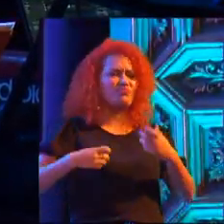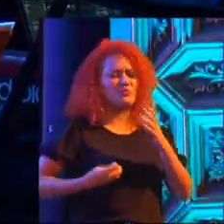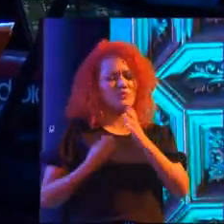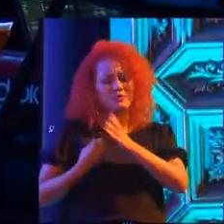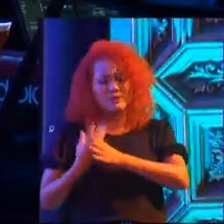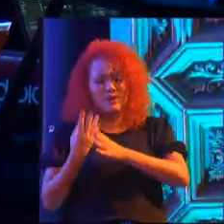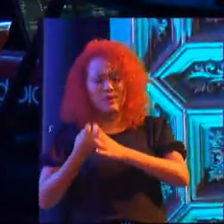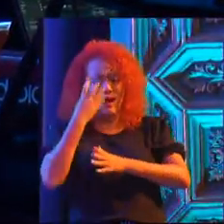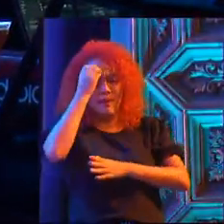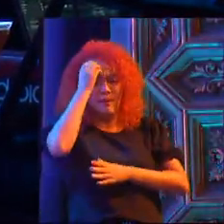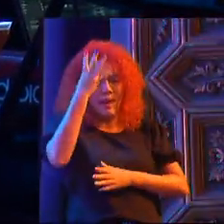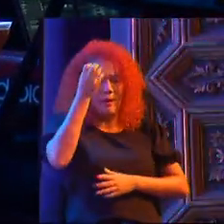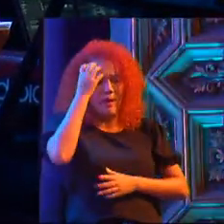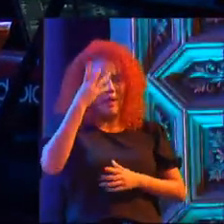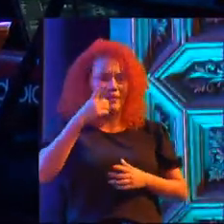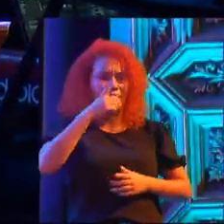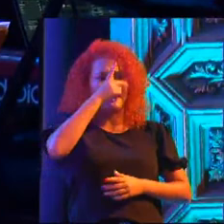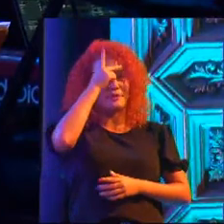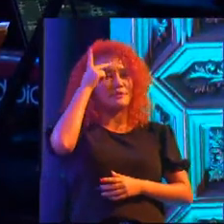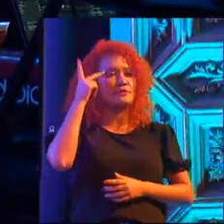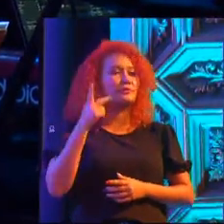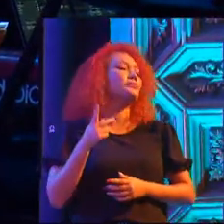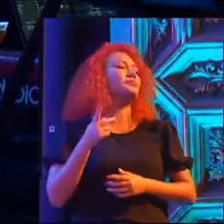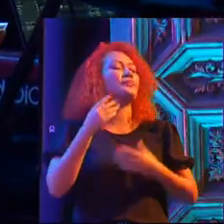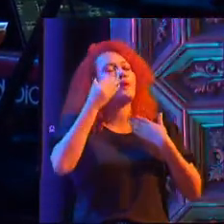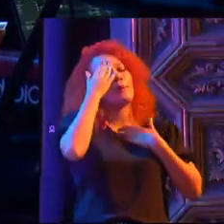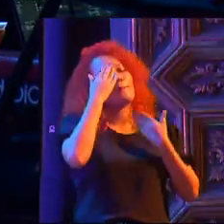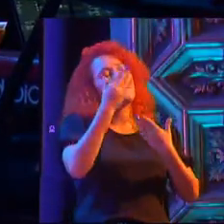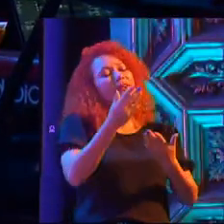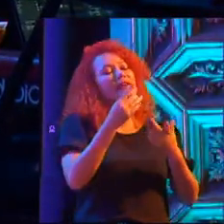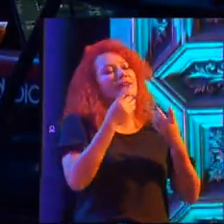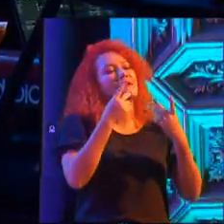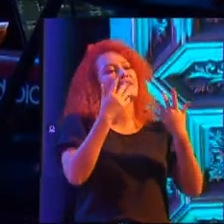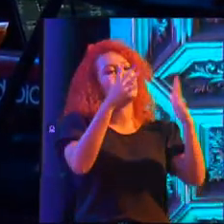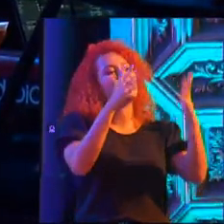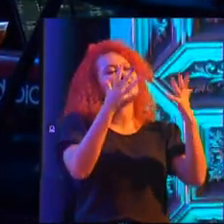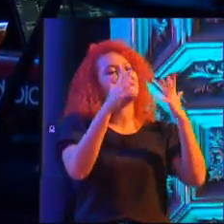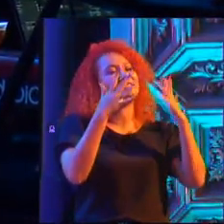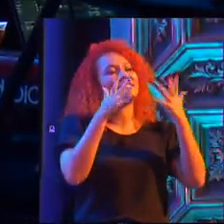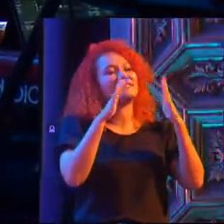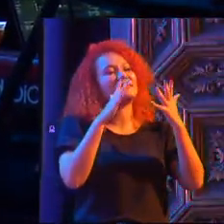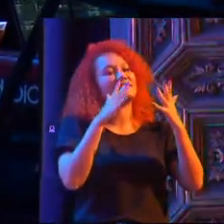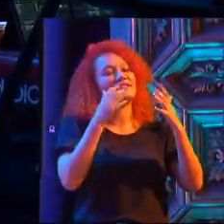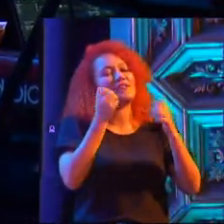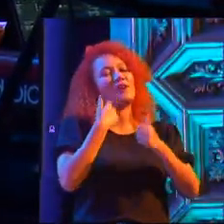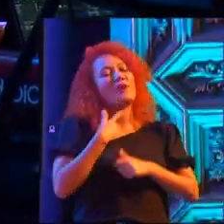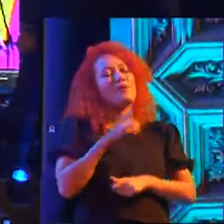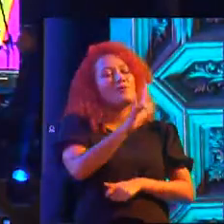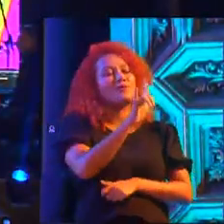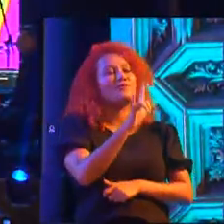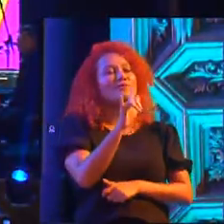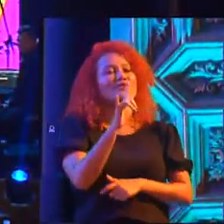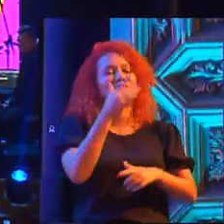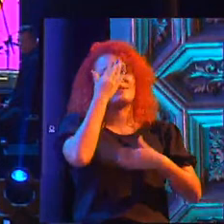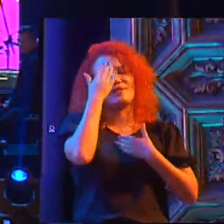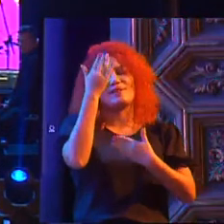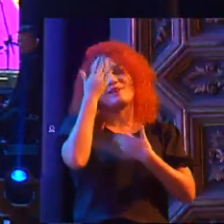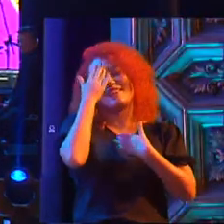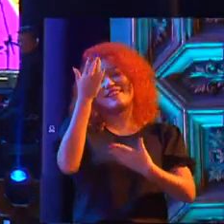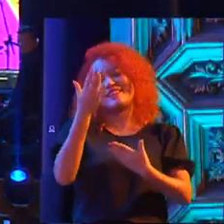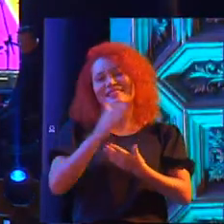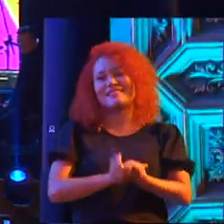Meu diretor musical, Diego Xavier, que está aqui também. Salve, salve, Preto. Amo vocês. Obrigada, gente.